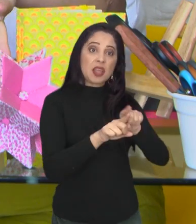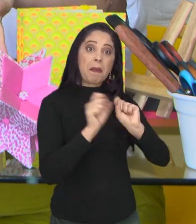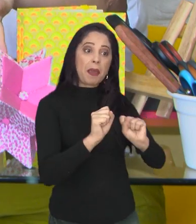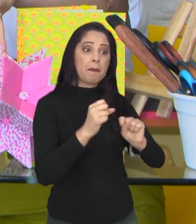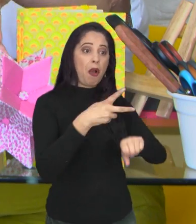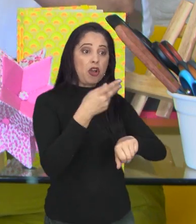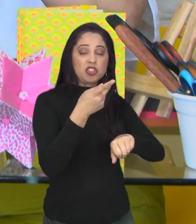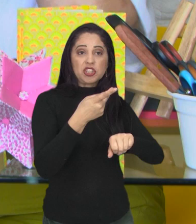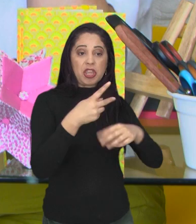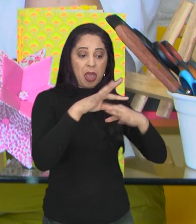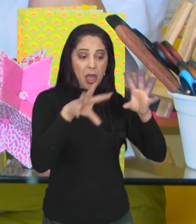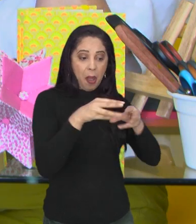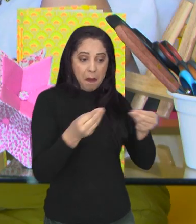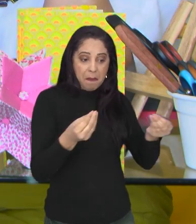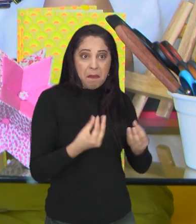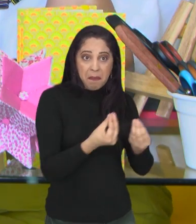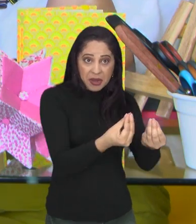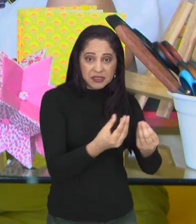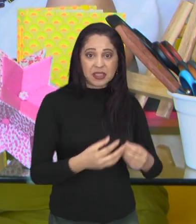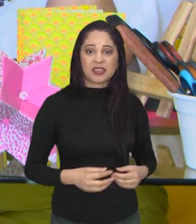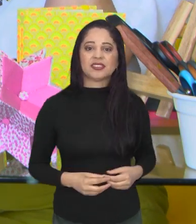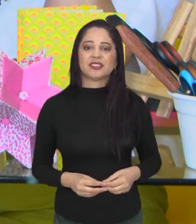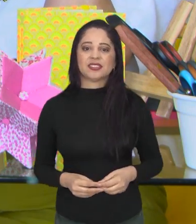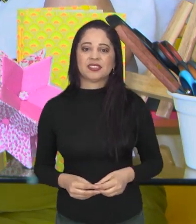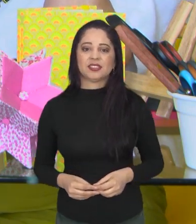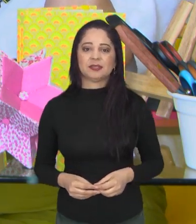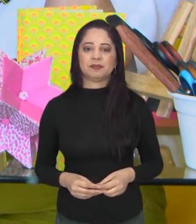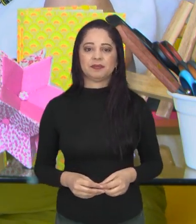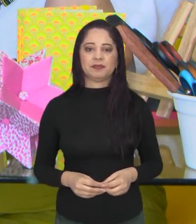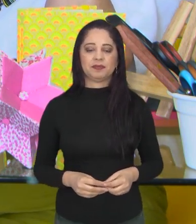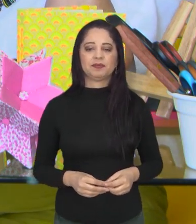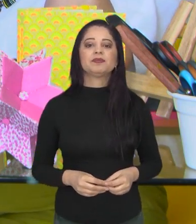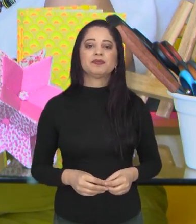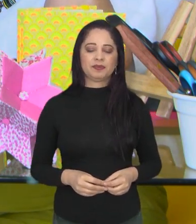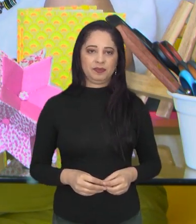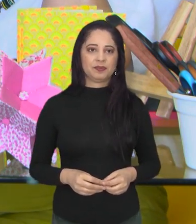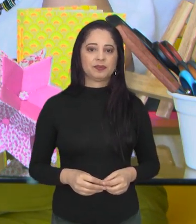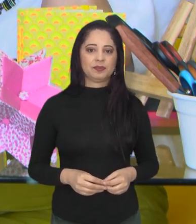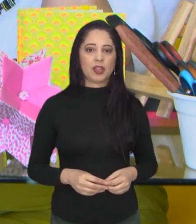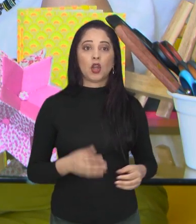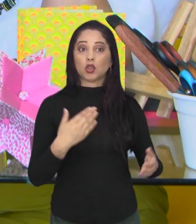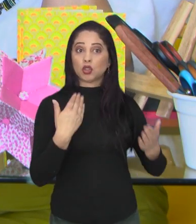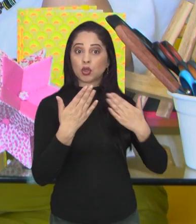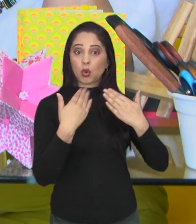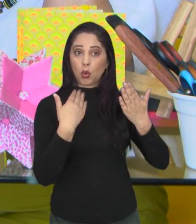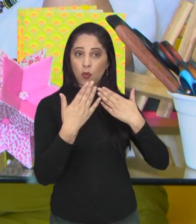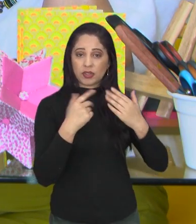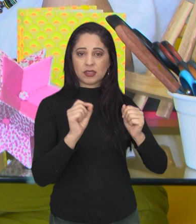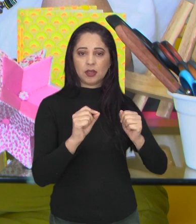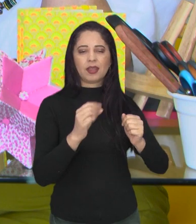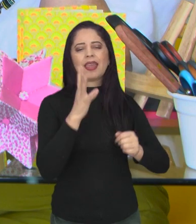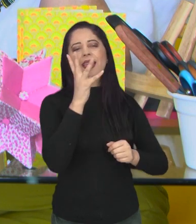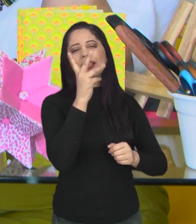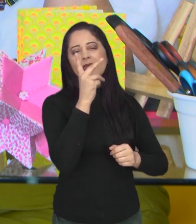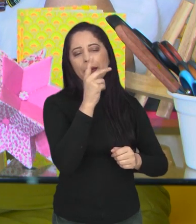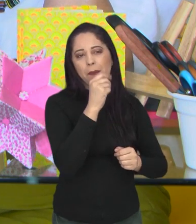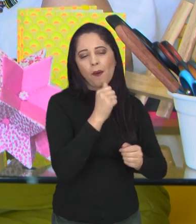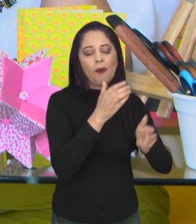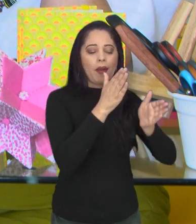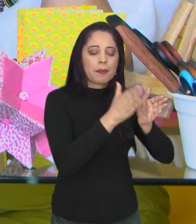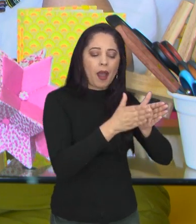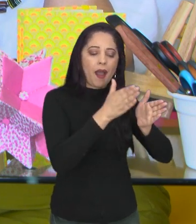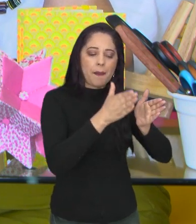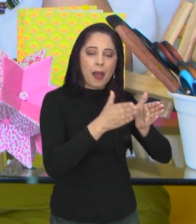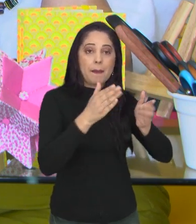presentear alguém também né gente a gente tava conversando né que o processo é um pouco lento demora